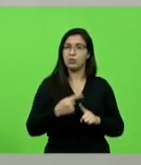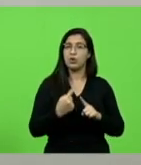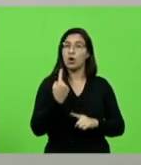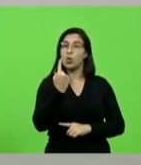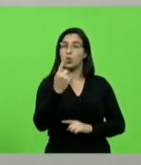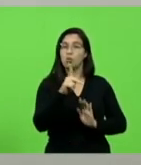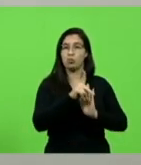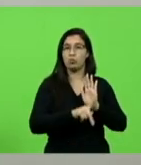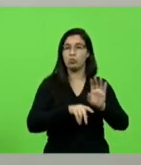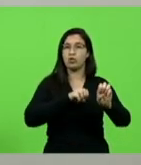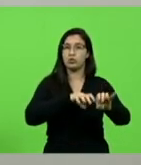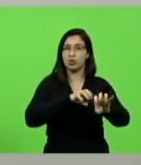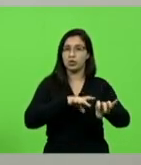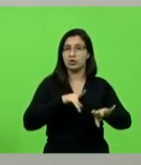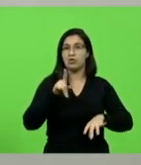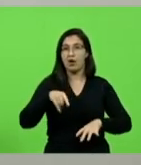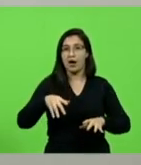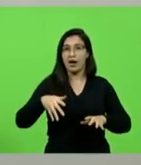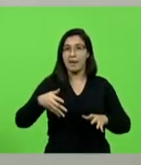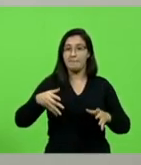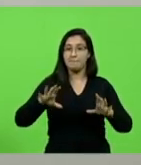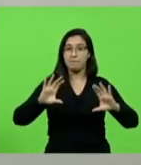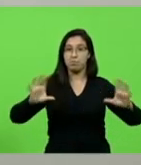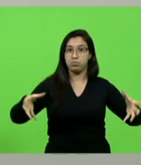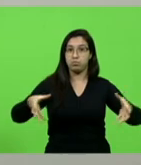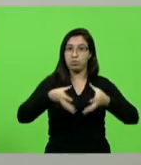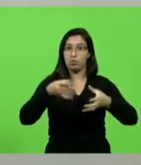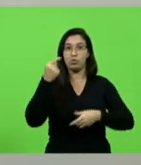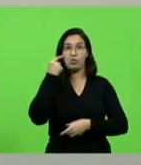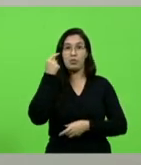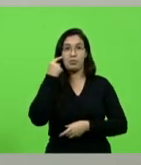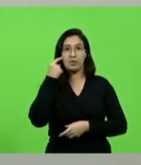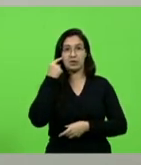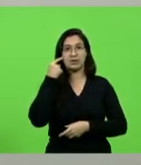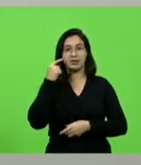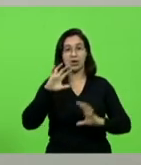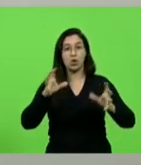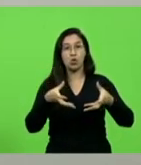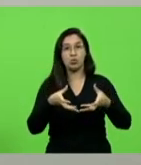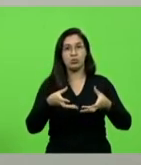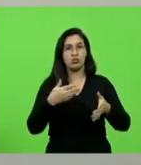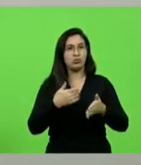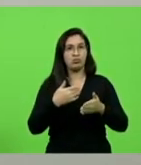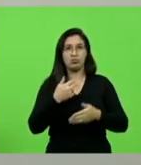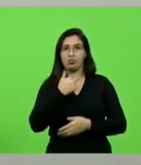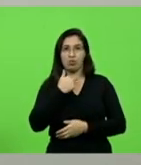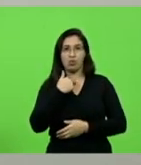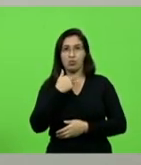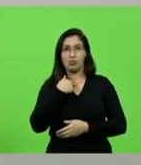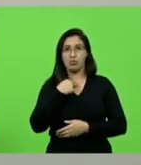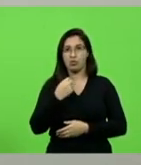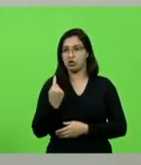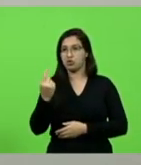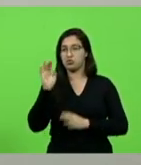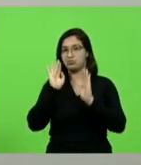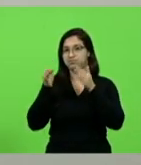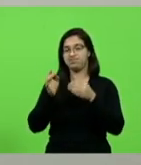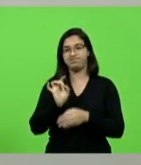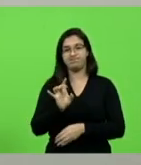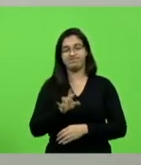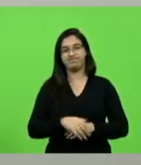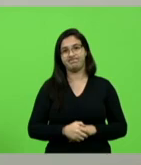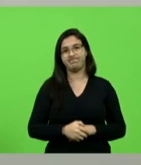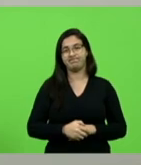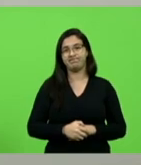educativo, ele é coletivo e ele não pode ser individual. Para tanto, vale reconhecer,